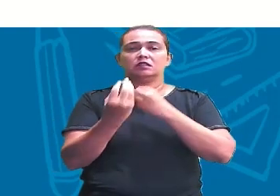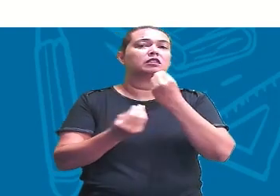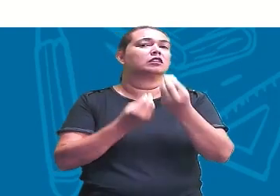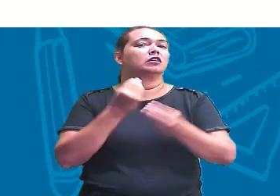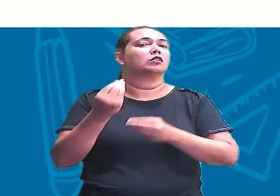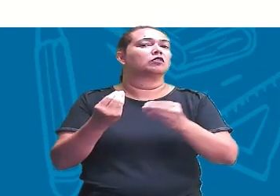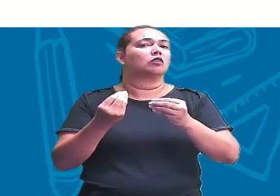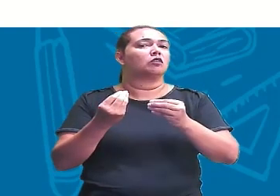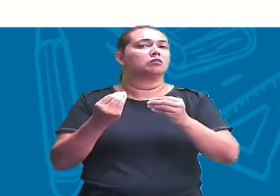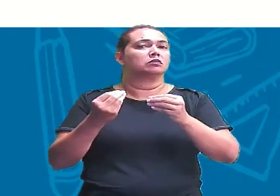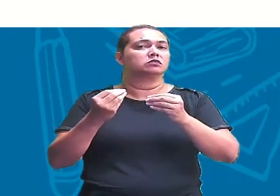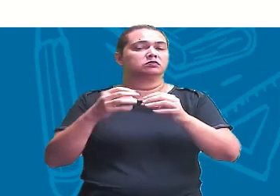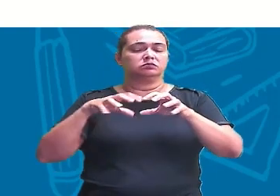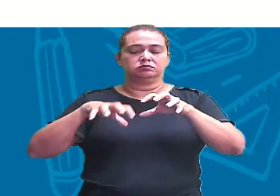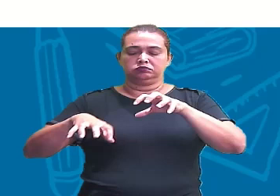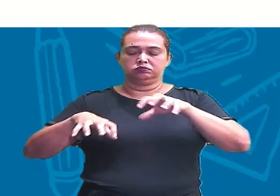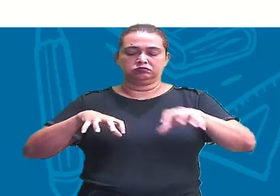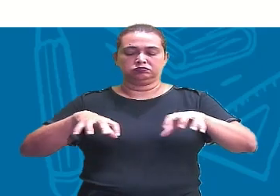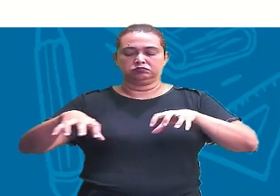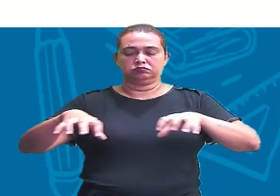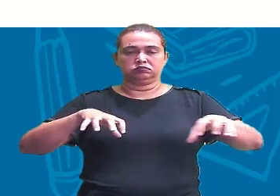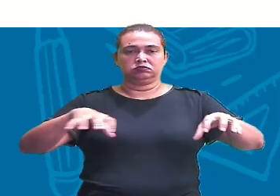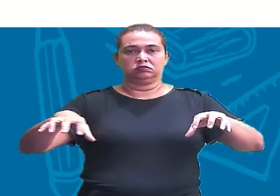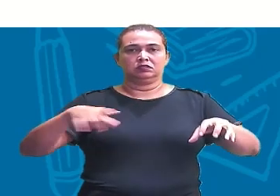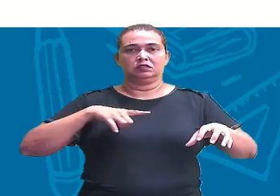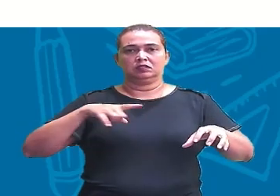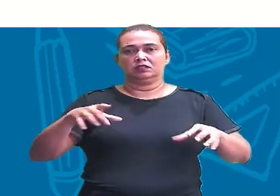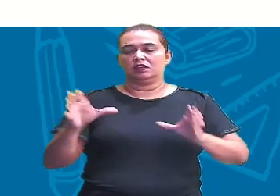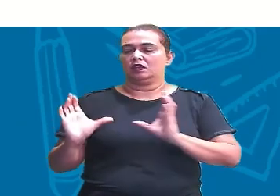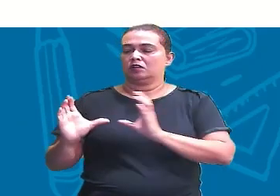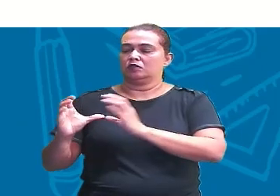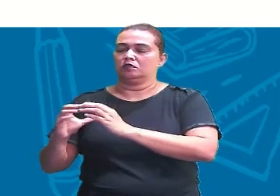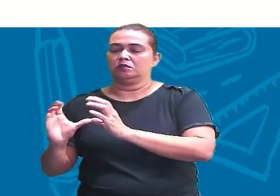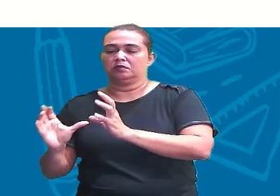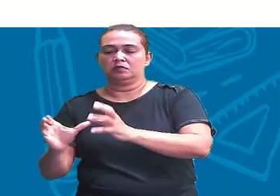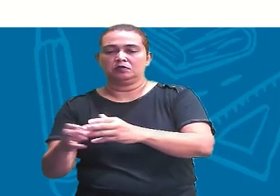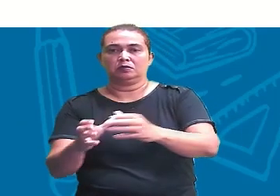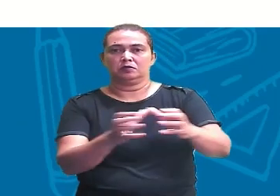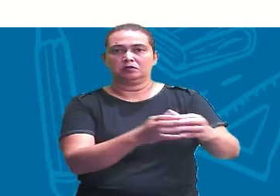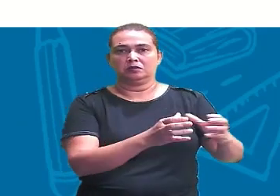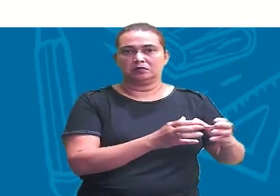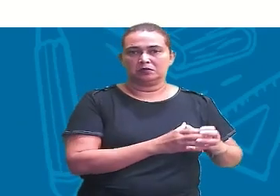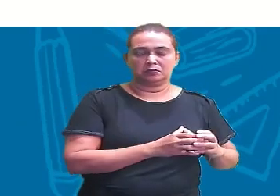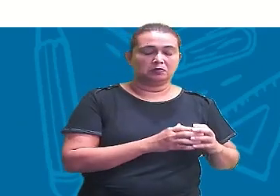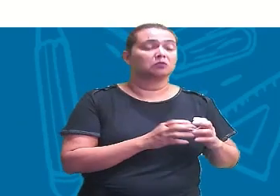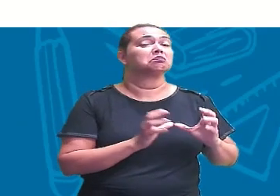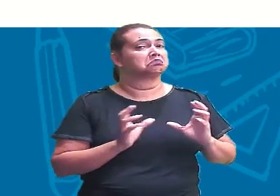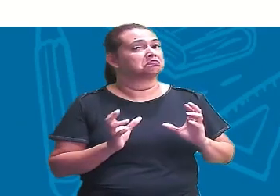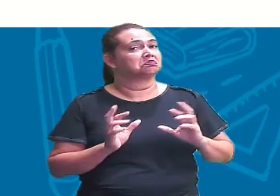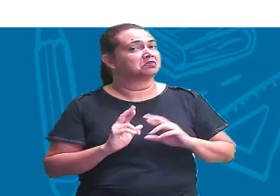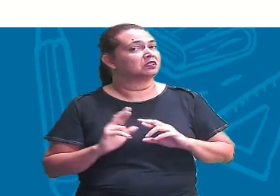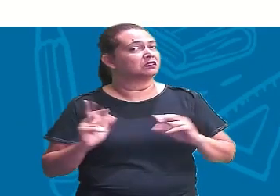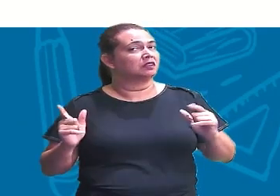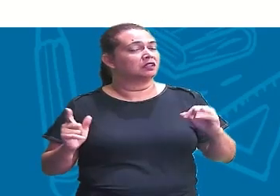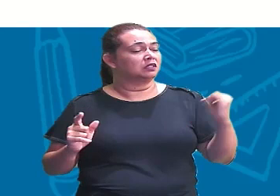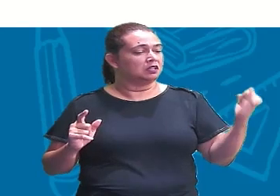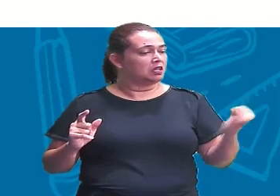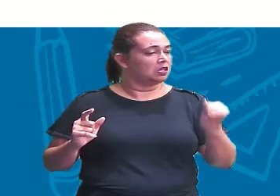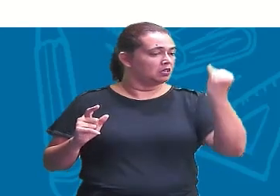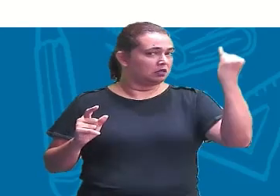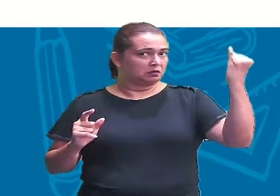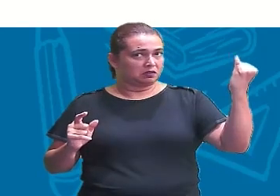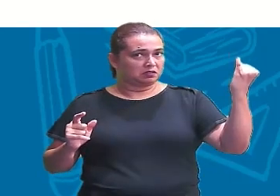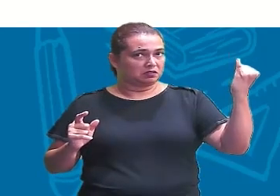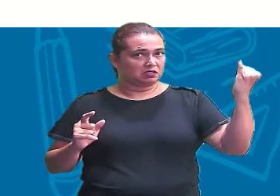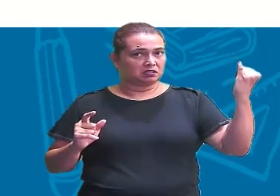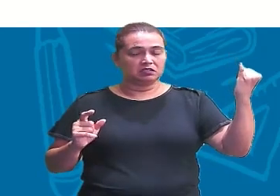que existe uma divisão entre as pessoas na França. Tá? Pessoas que eram consideradas importantes e pessoas que eram consideradas